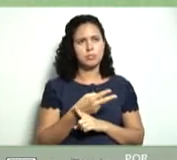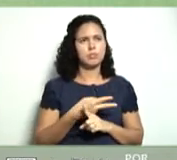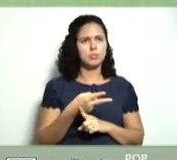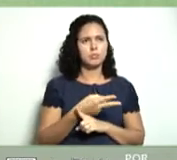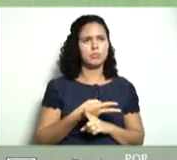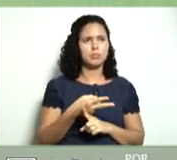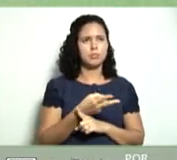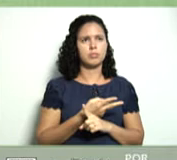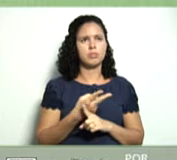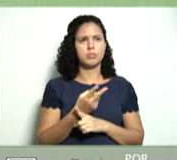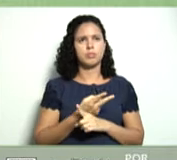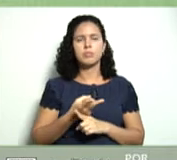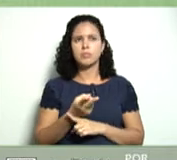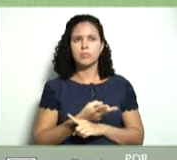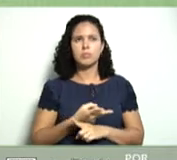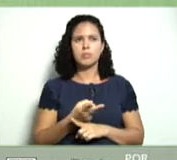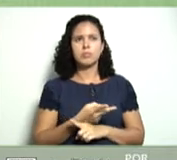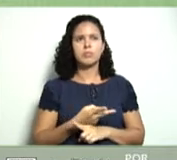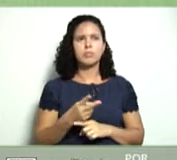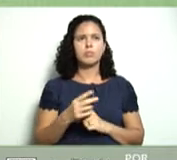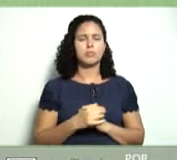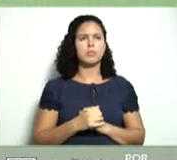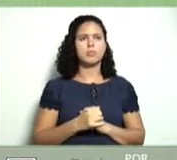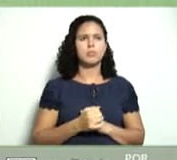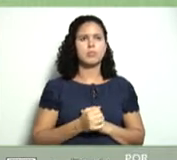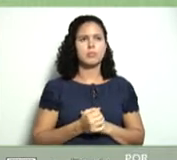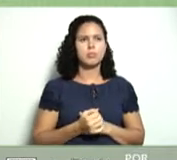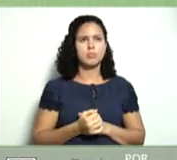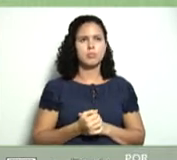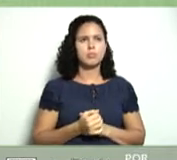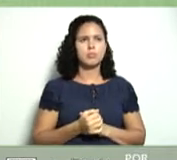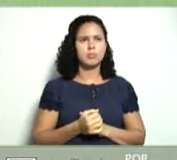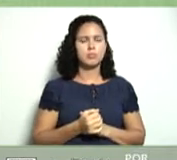né olha que legal e